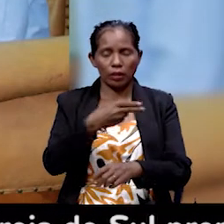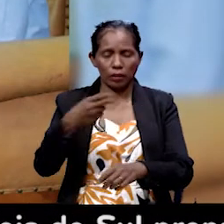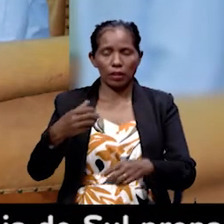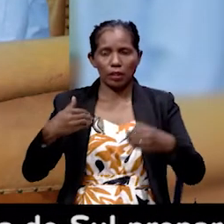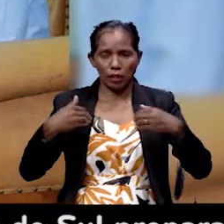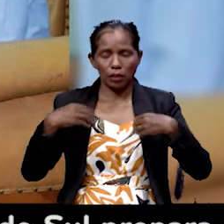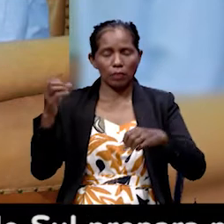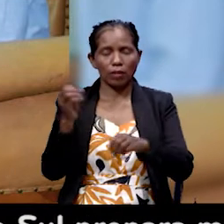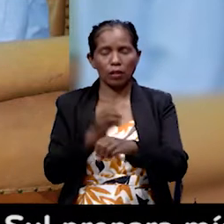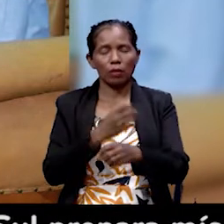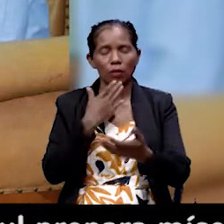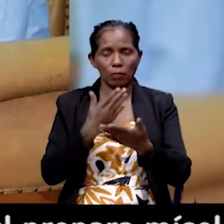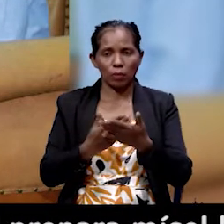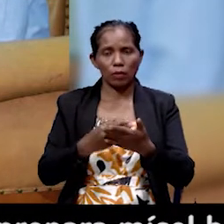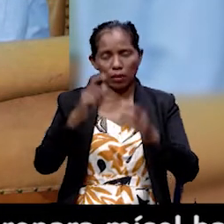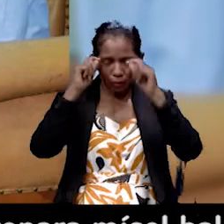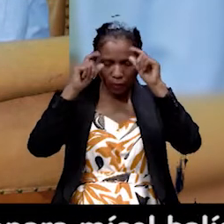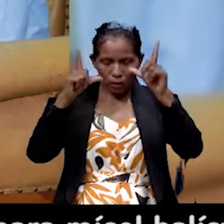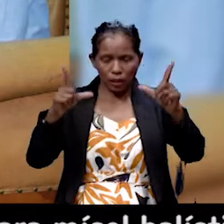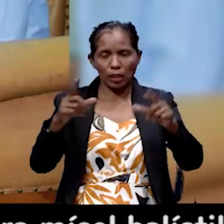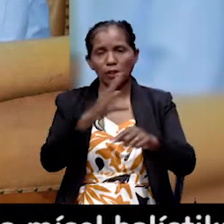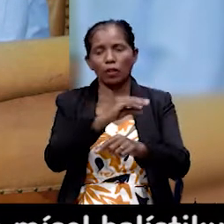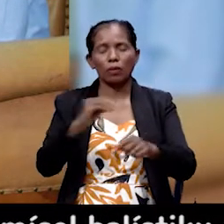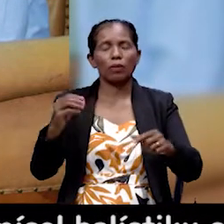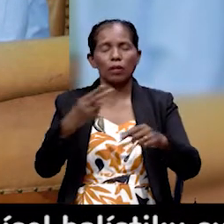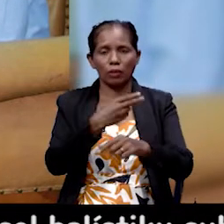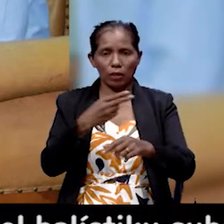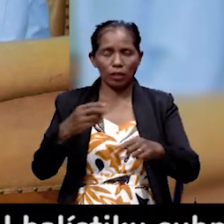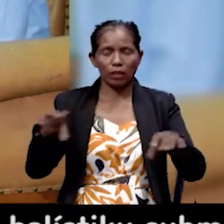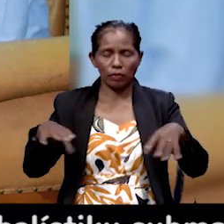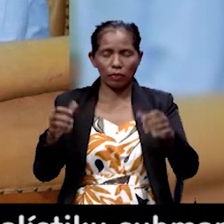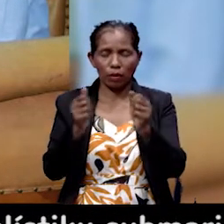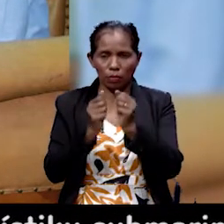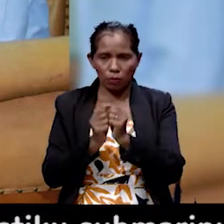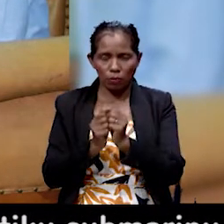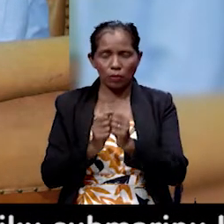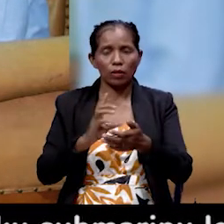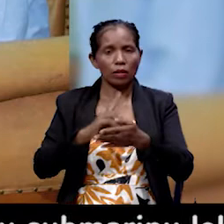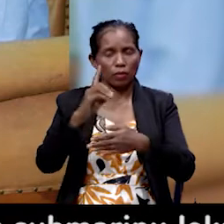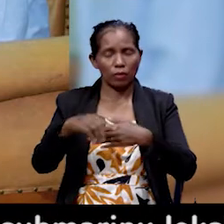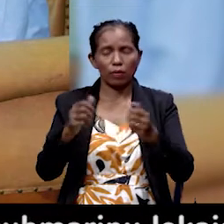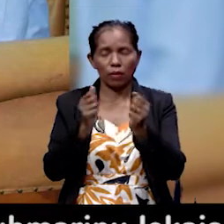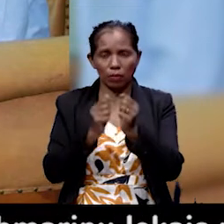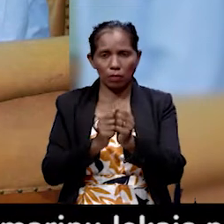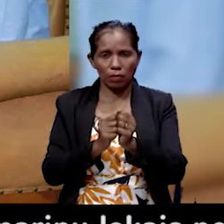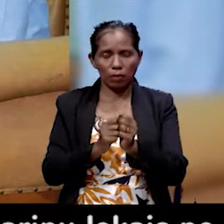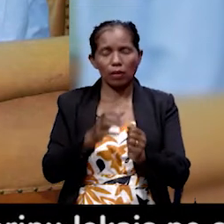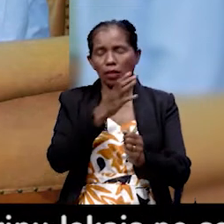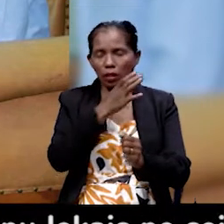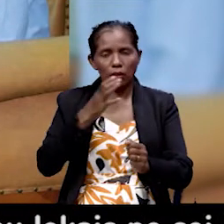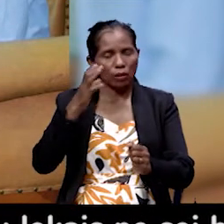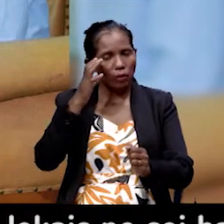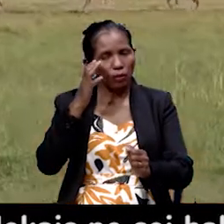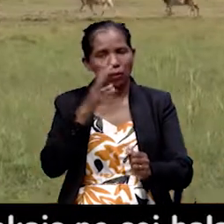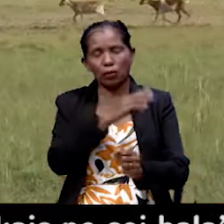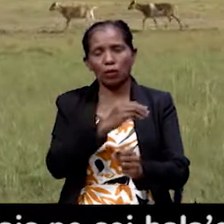boa de Timor-Leste, o Indonésia precisa desenvolver a mútua, clihúsi cooperação bilateral, mas que é setor agricultura, pecuária, no seu